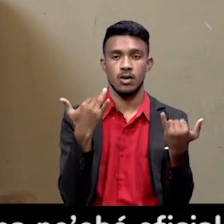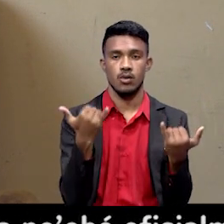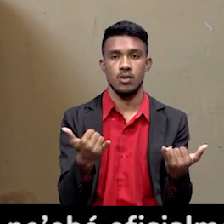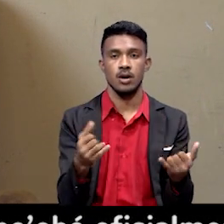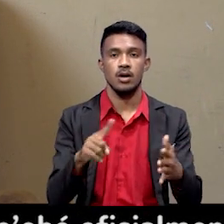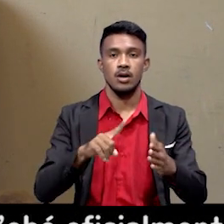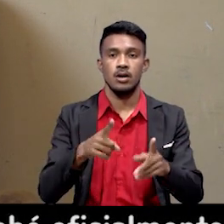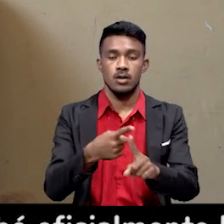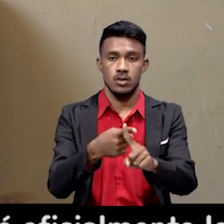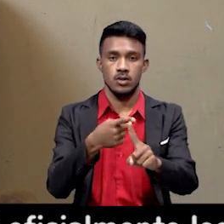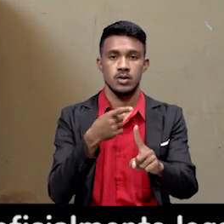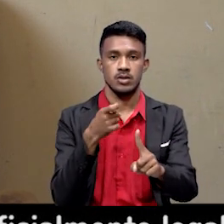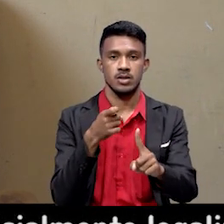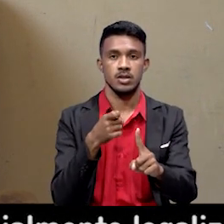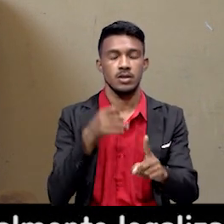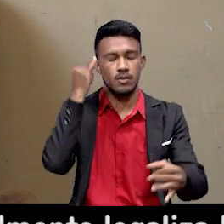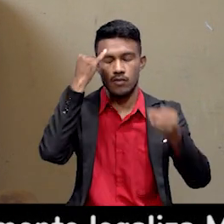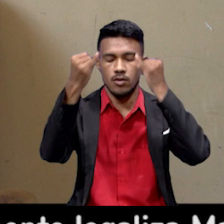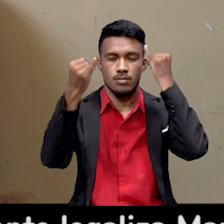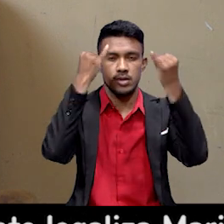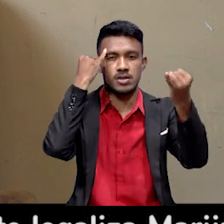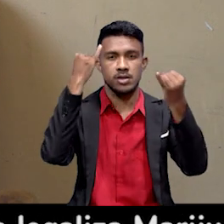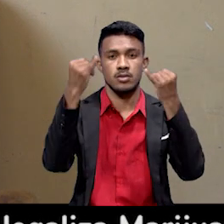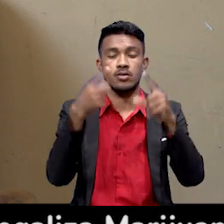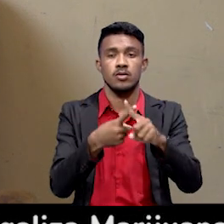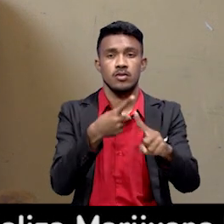use a informação, use.